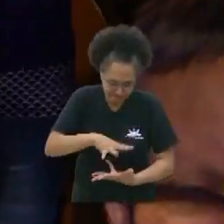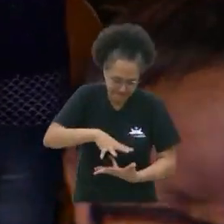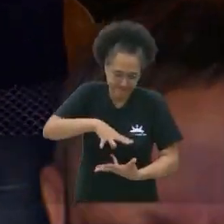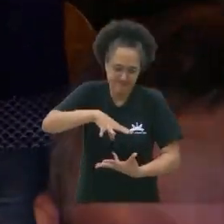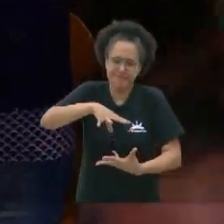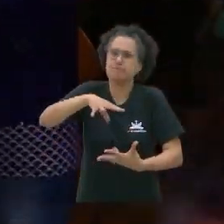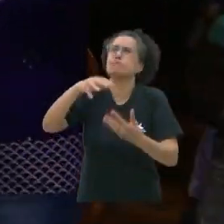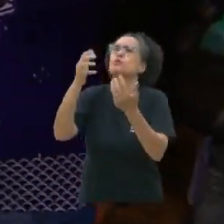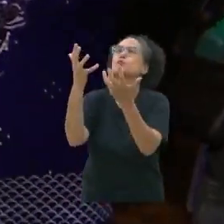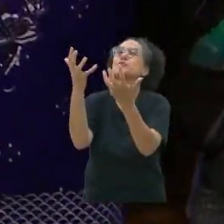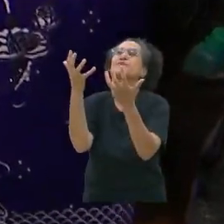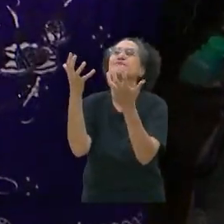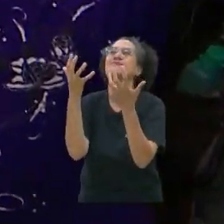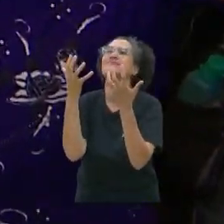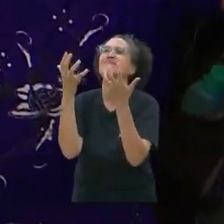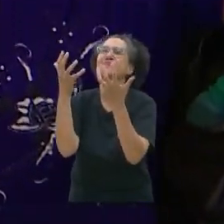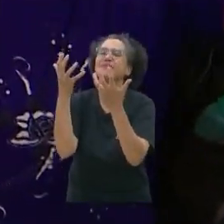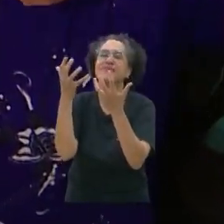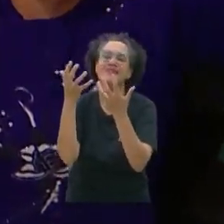suspira.